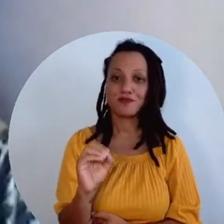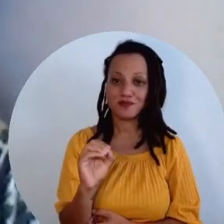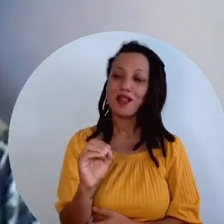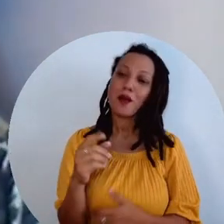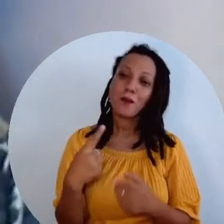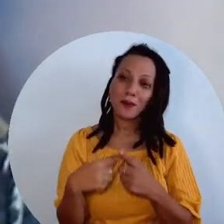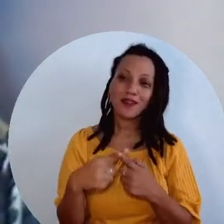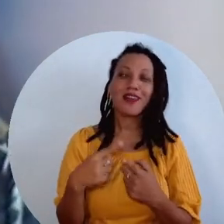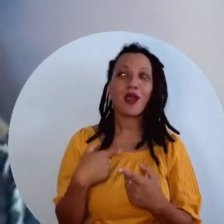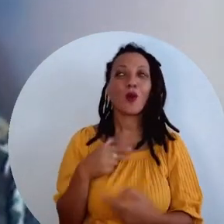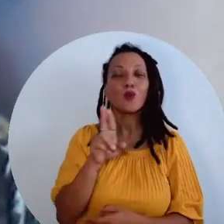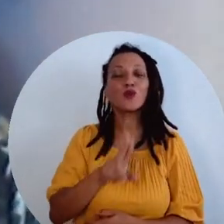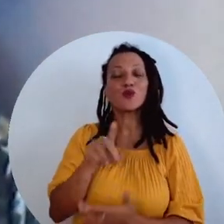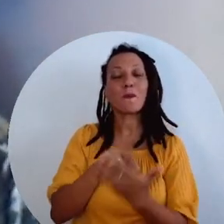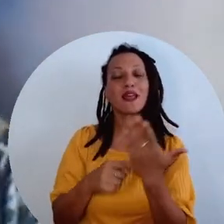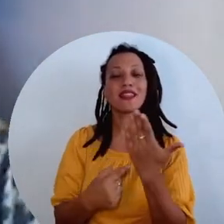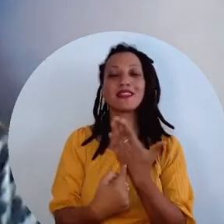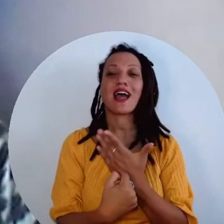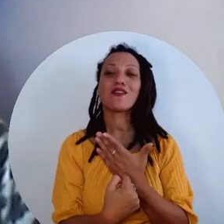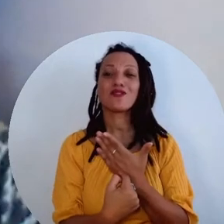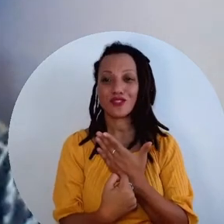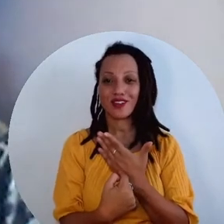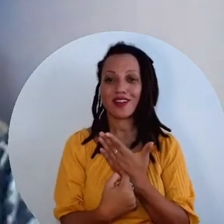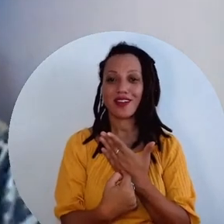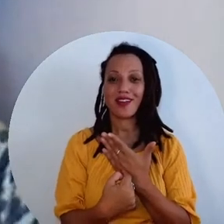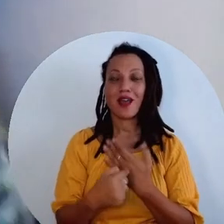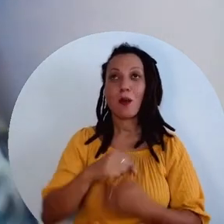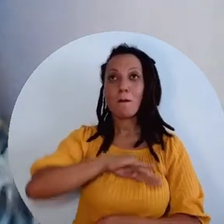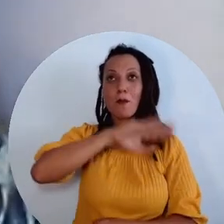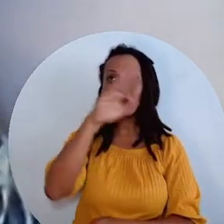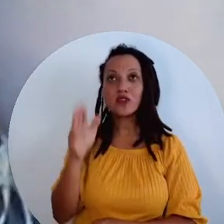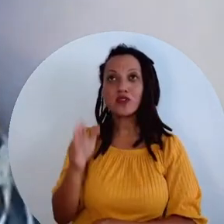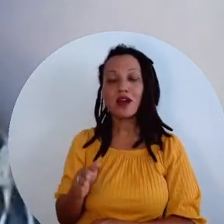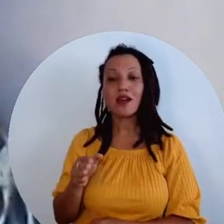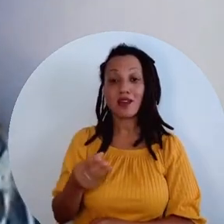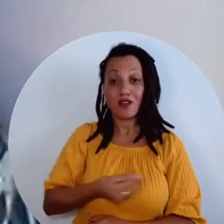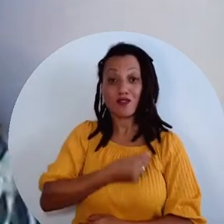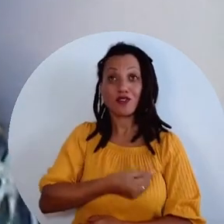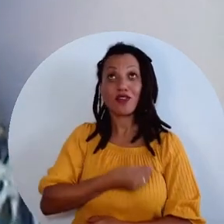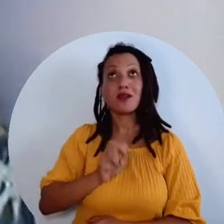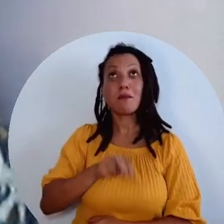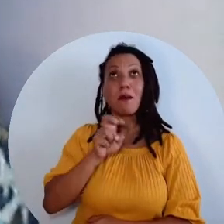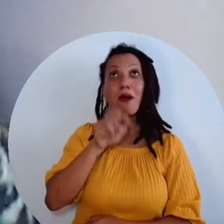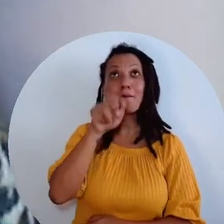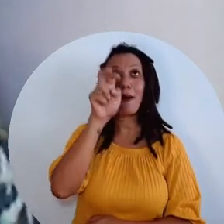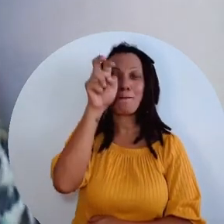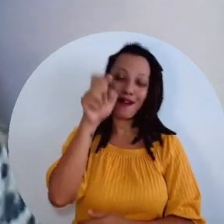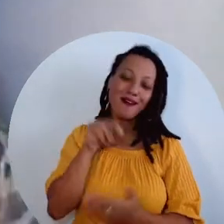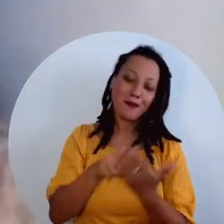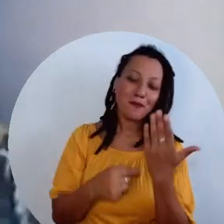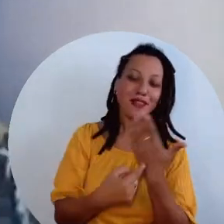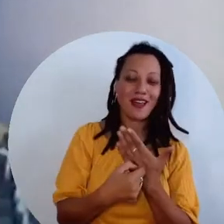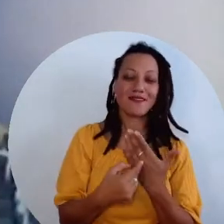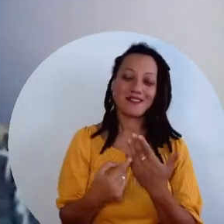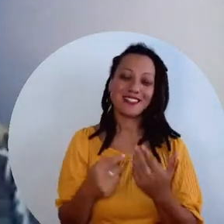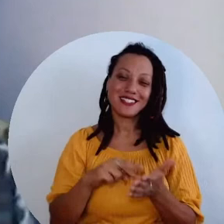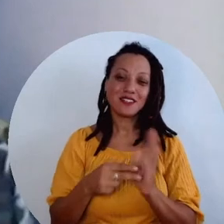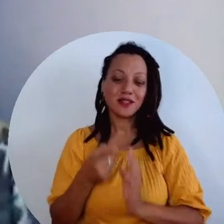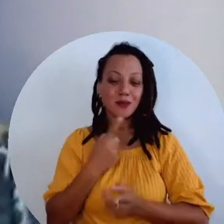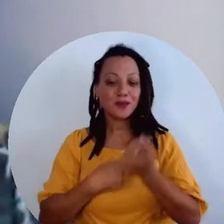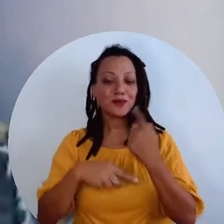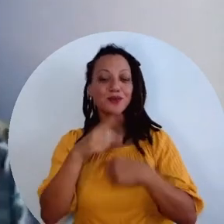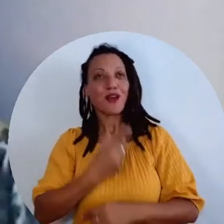essa ideia, essa metáfora mesmo que eu uso, que é como é que a gente sobe a montanha da vida, né? Porque nós somos sóis